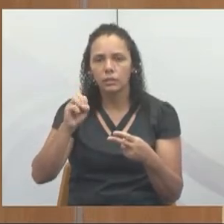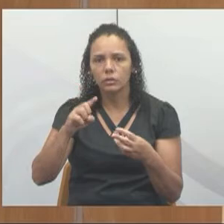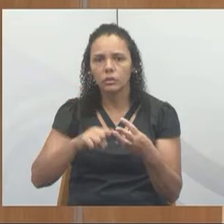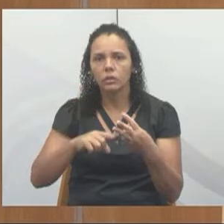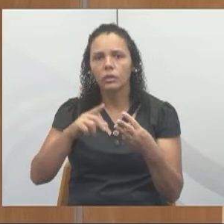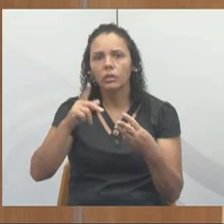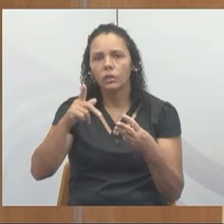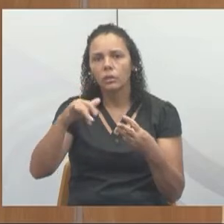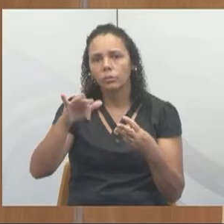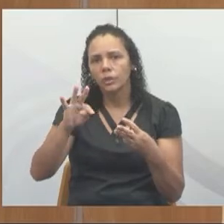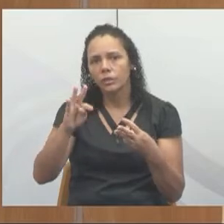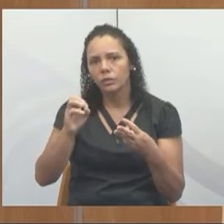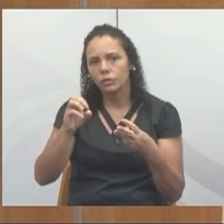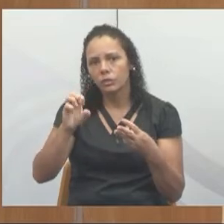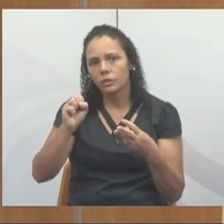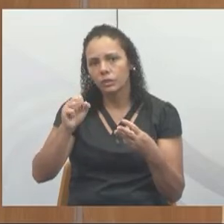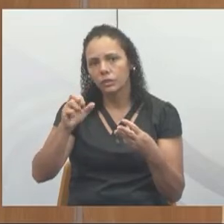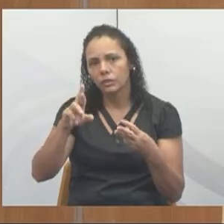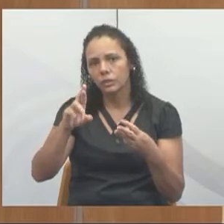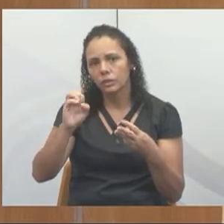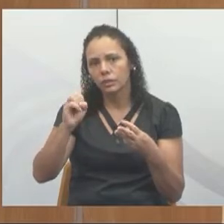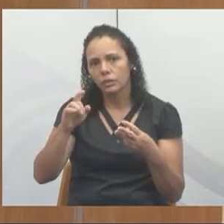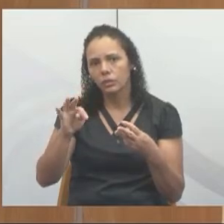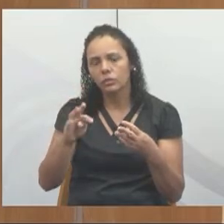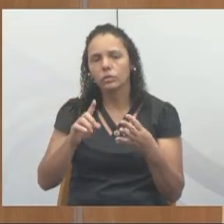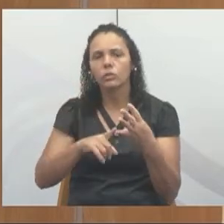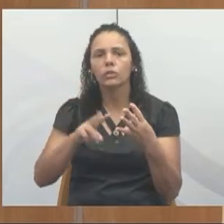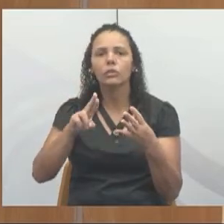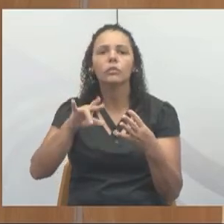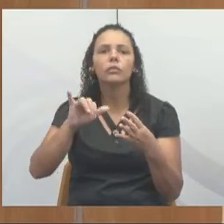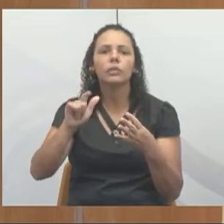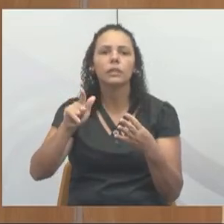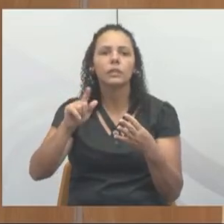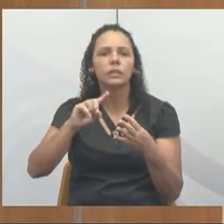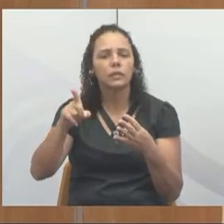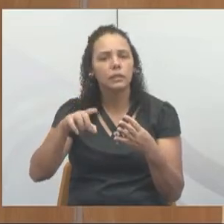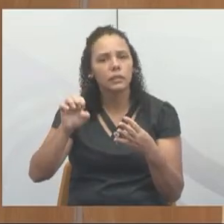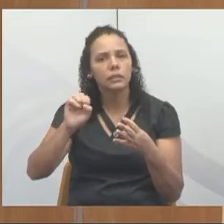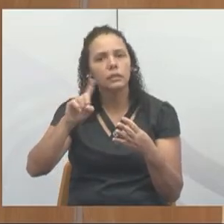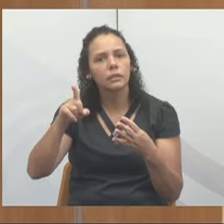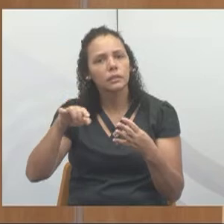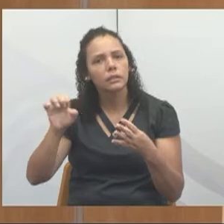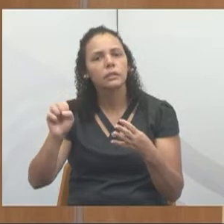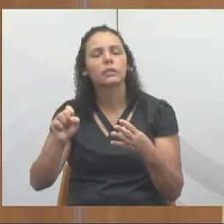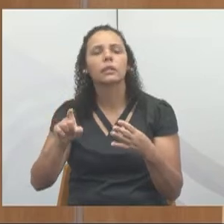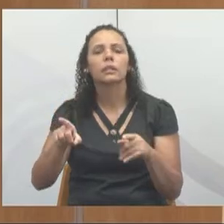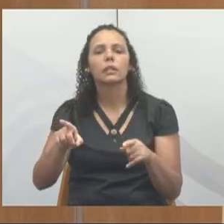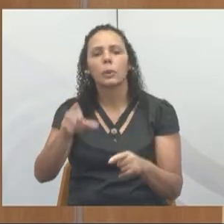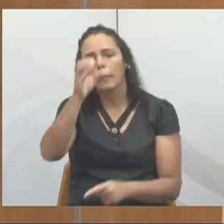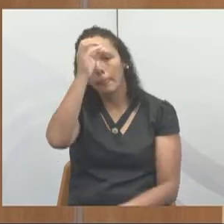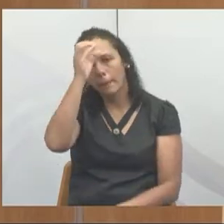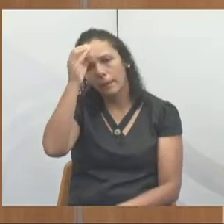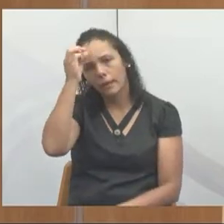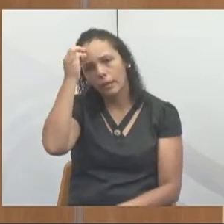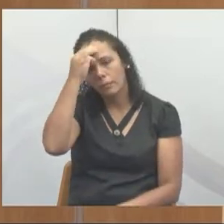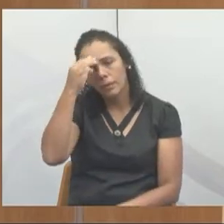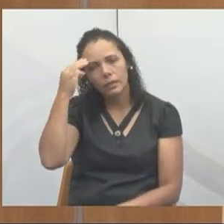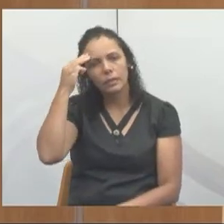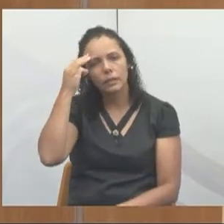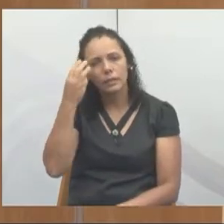A vereadora Maria Amélia indicou uma emenda de mais 300 mil para Santa Maria, Parque